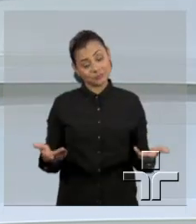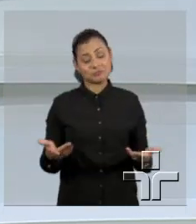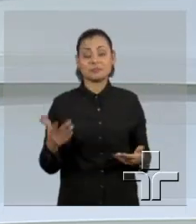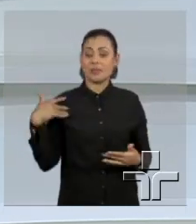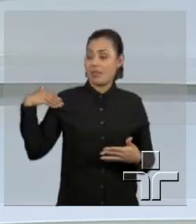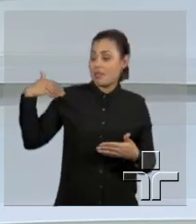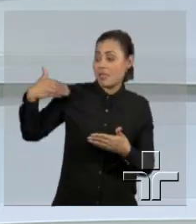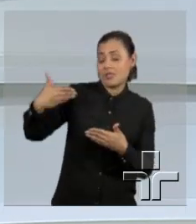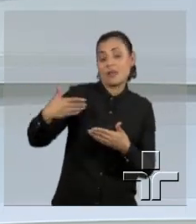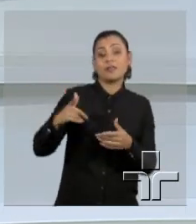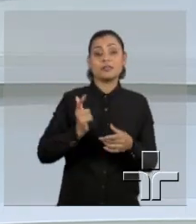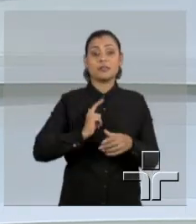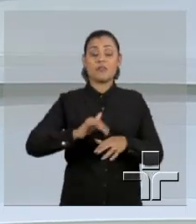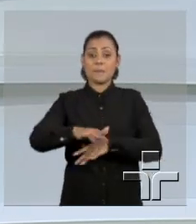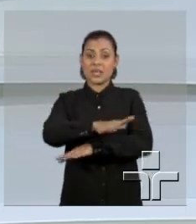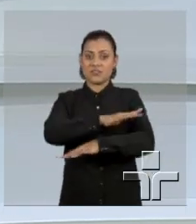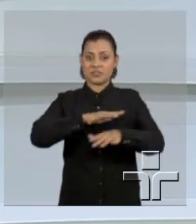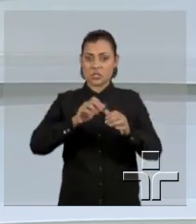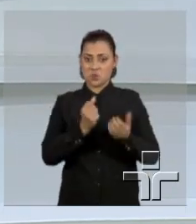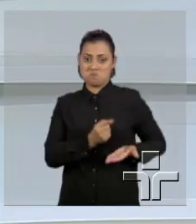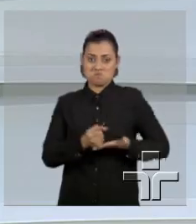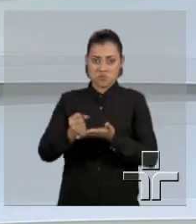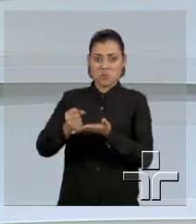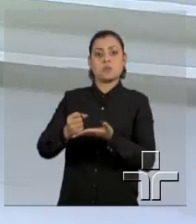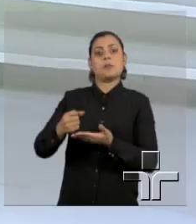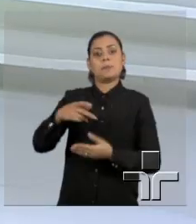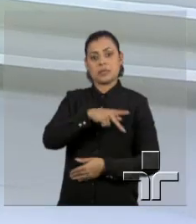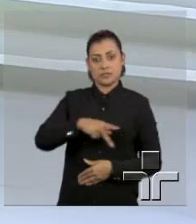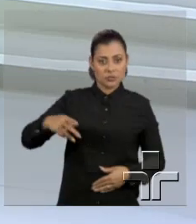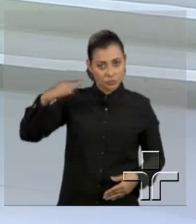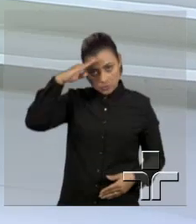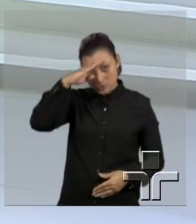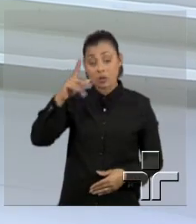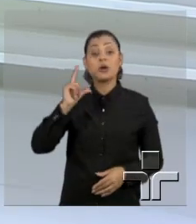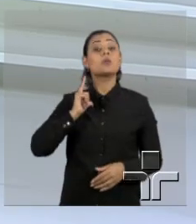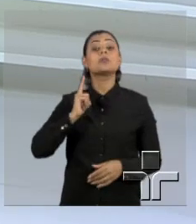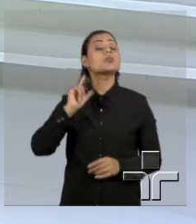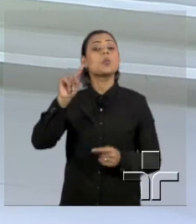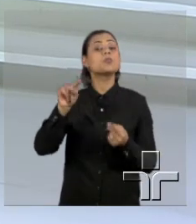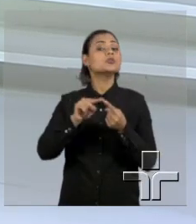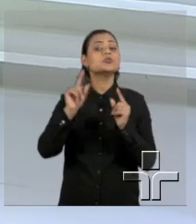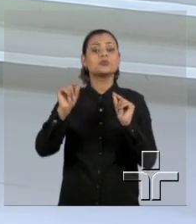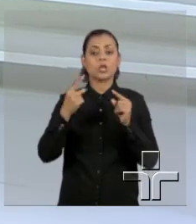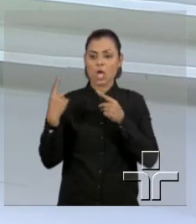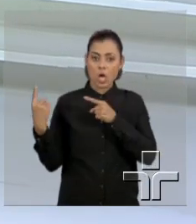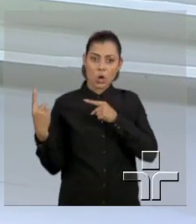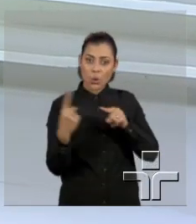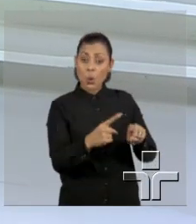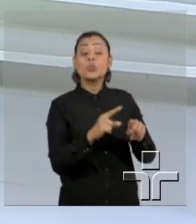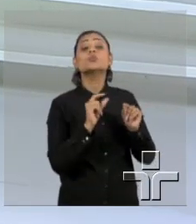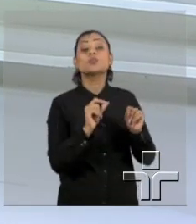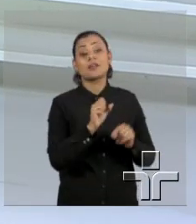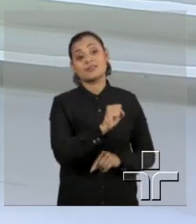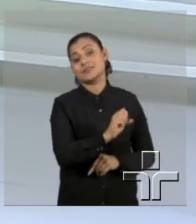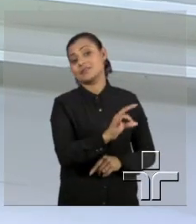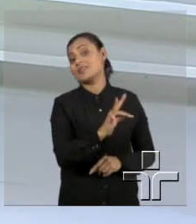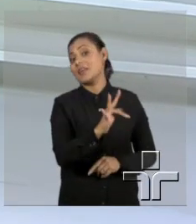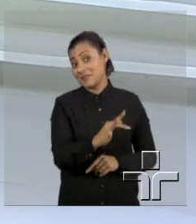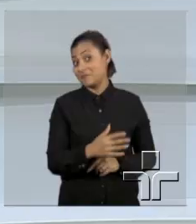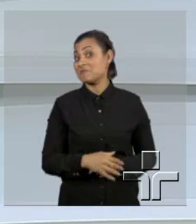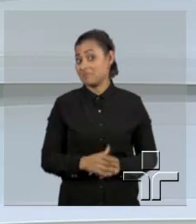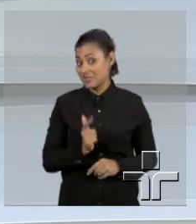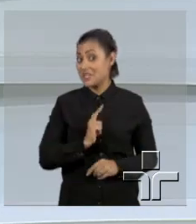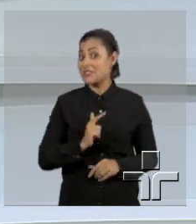últimas manifestações aí a favor do presidente Bolsonaro, uma das bandeiras era contra o Supremo Tribunal